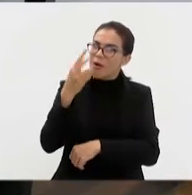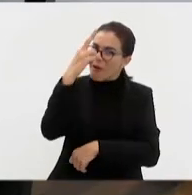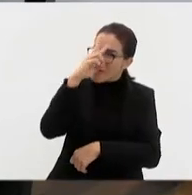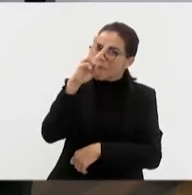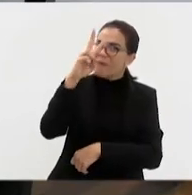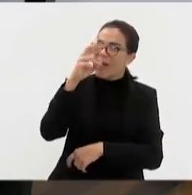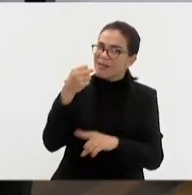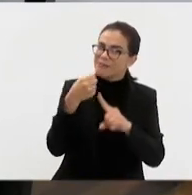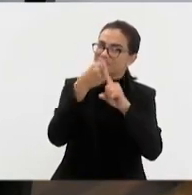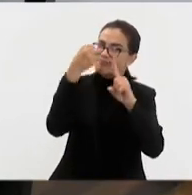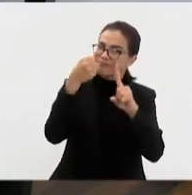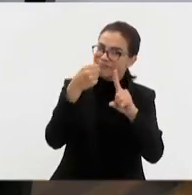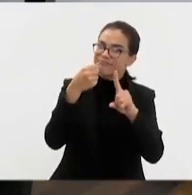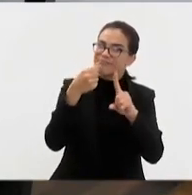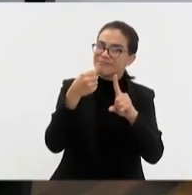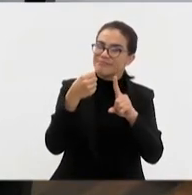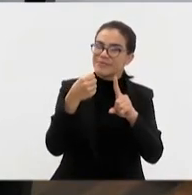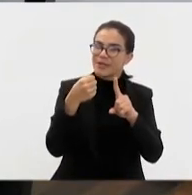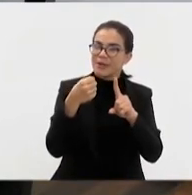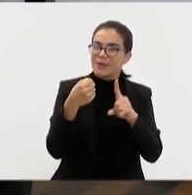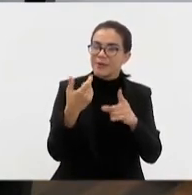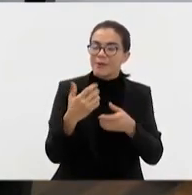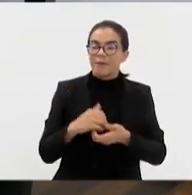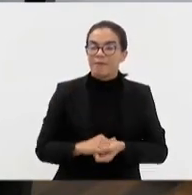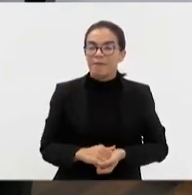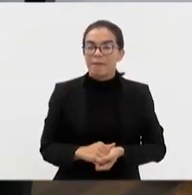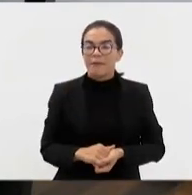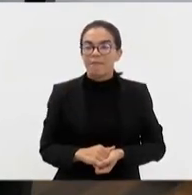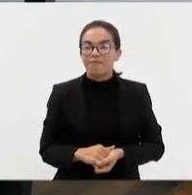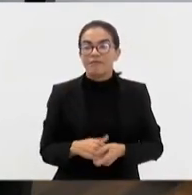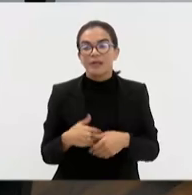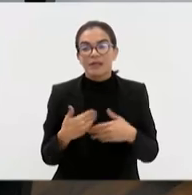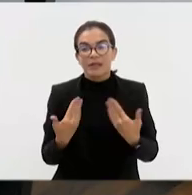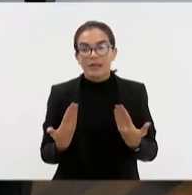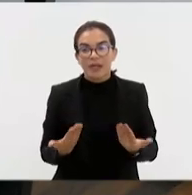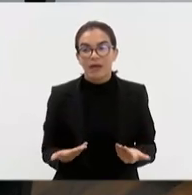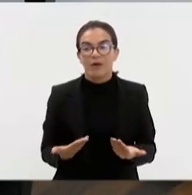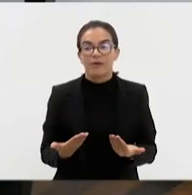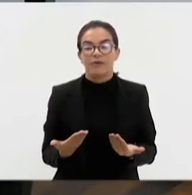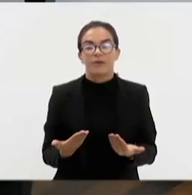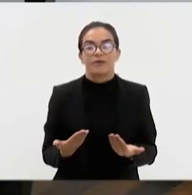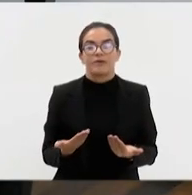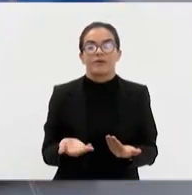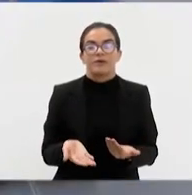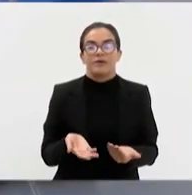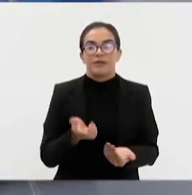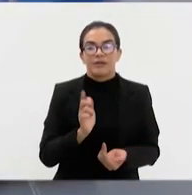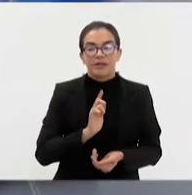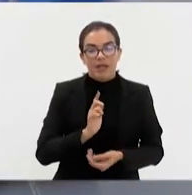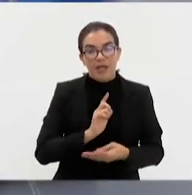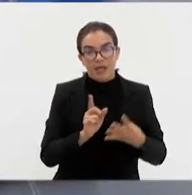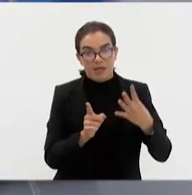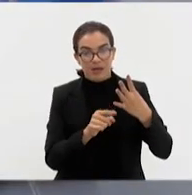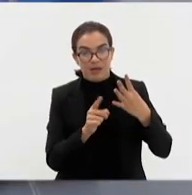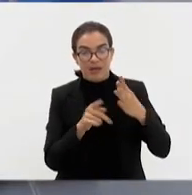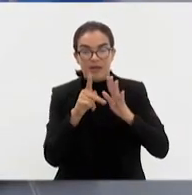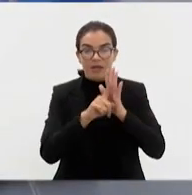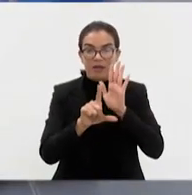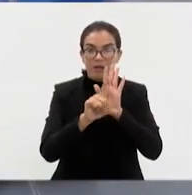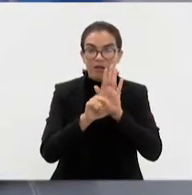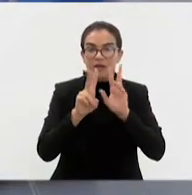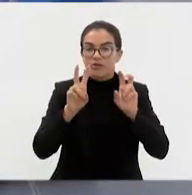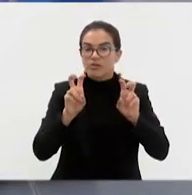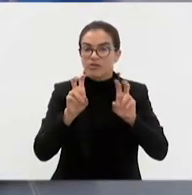né? Como uma questão tão relevante. Então, a gente também tem o quarto projeto, dispõe